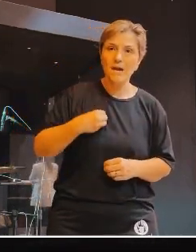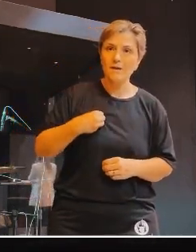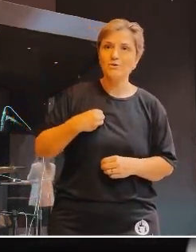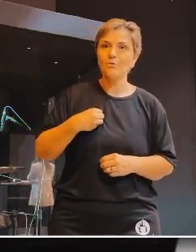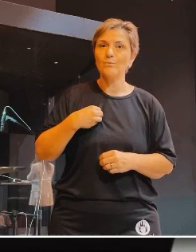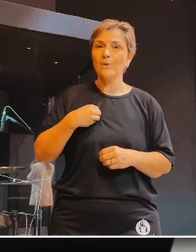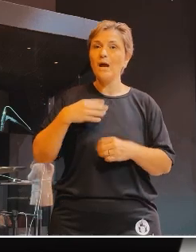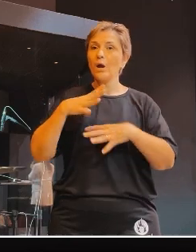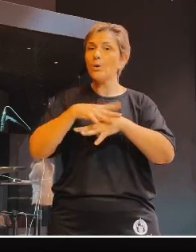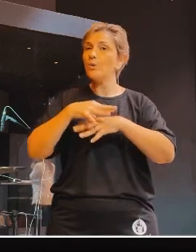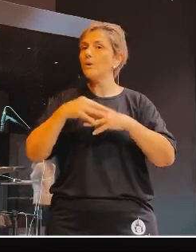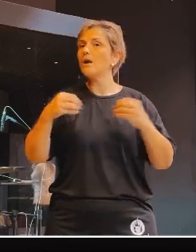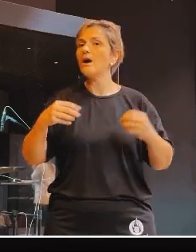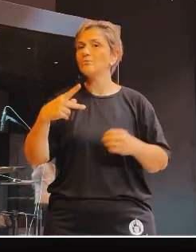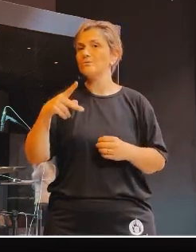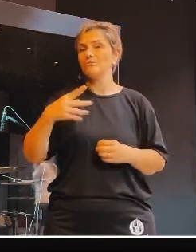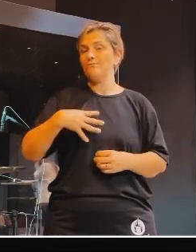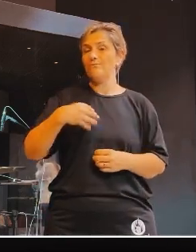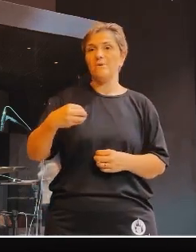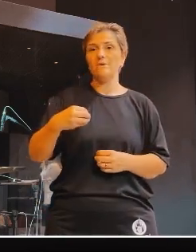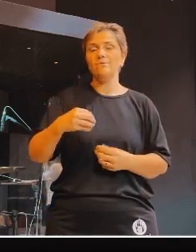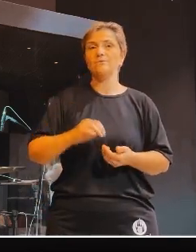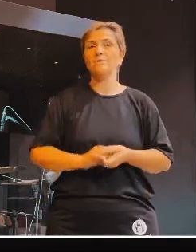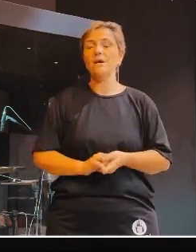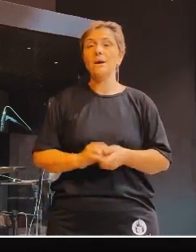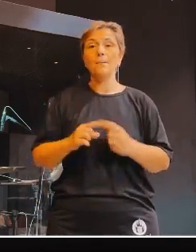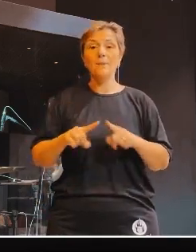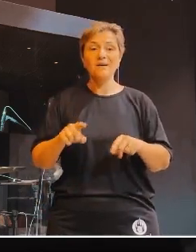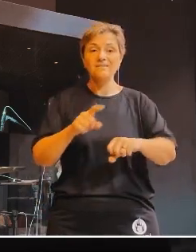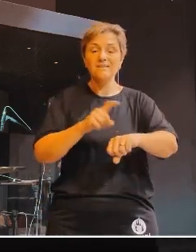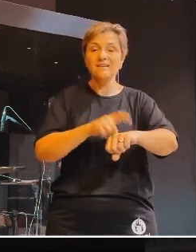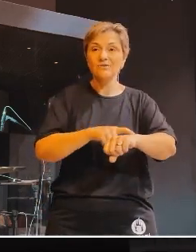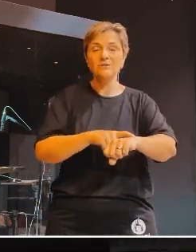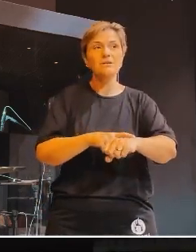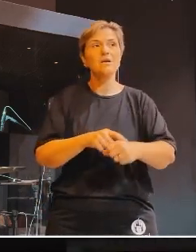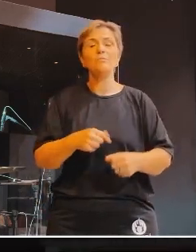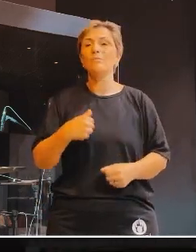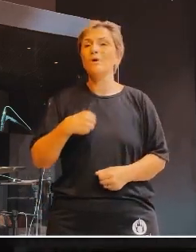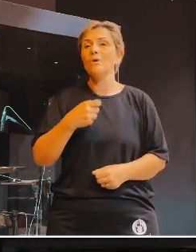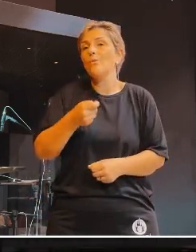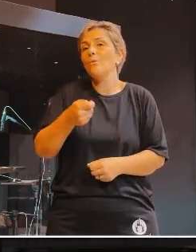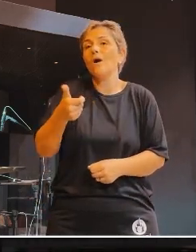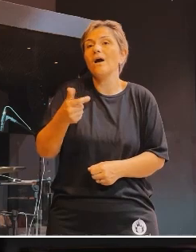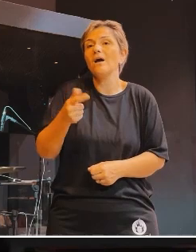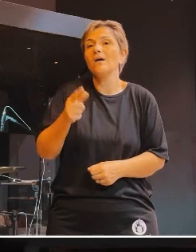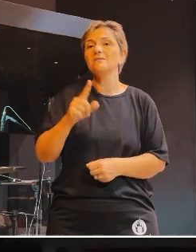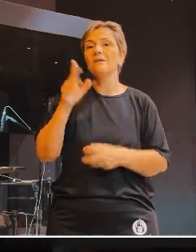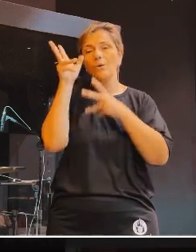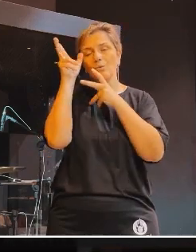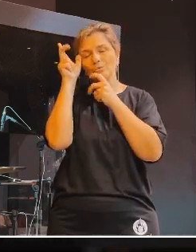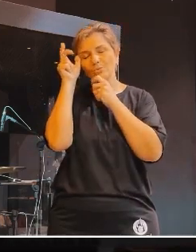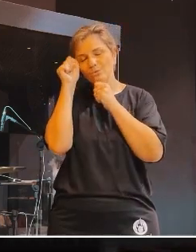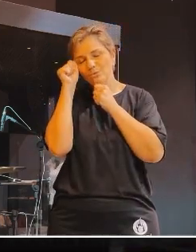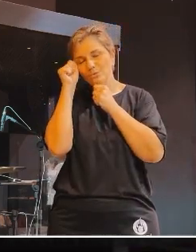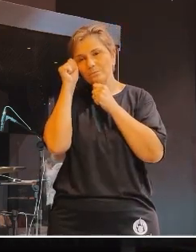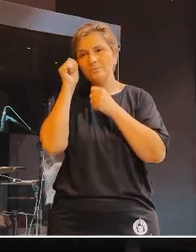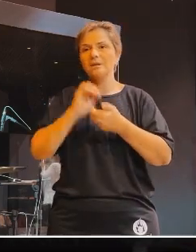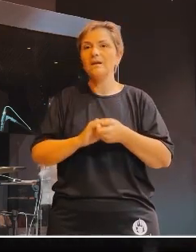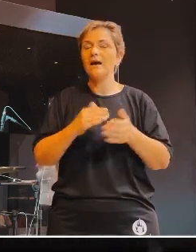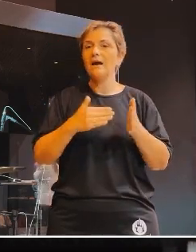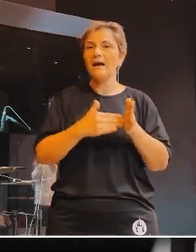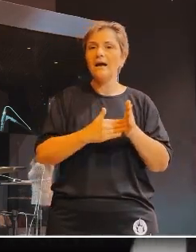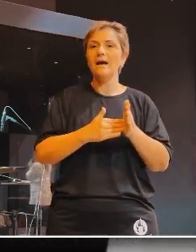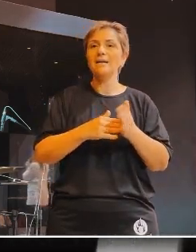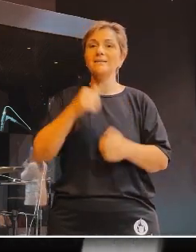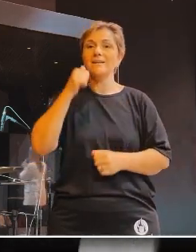alívio. Mas nesse tempo, eu quase não dormi. Até uma irmã falou: pastor, acho que tu está